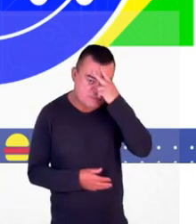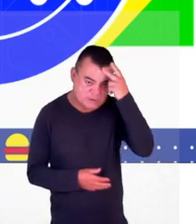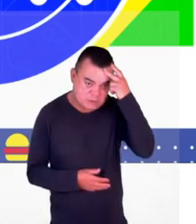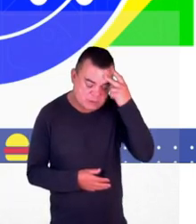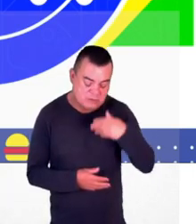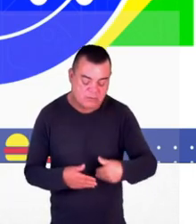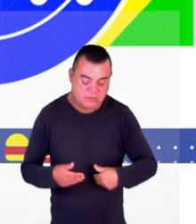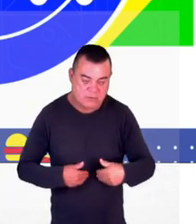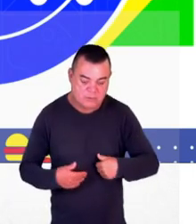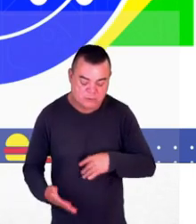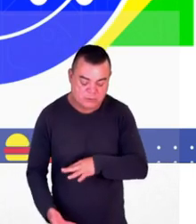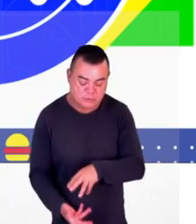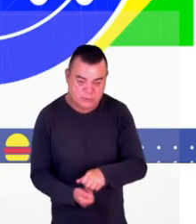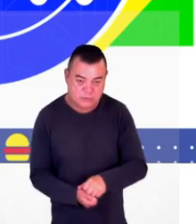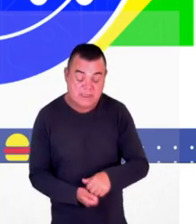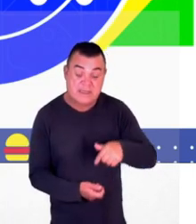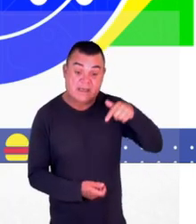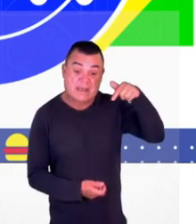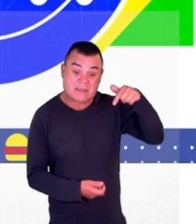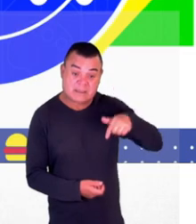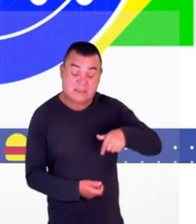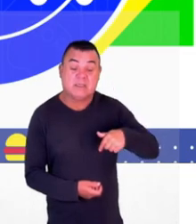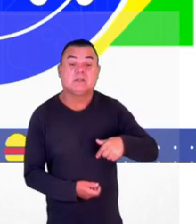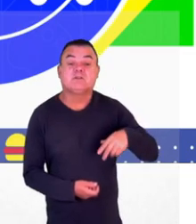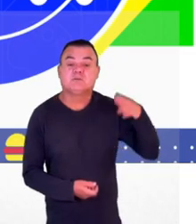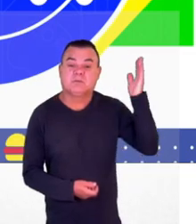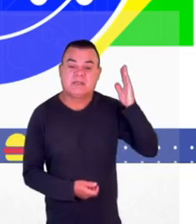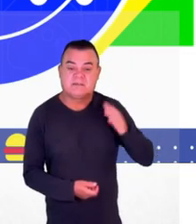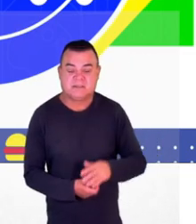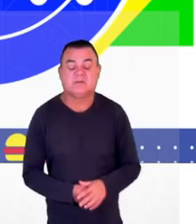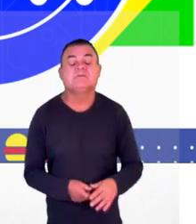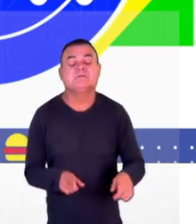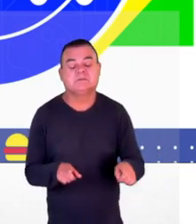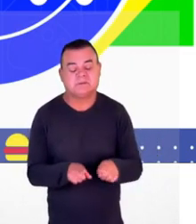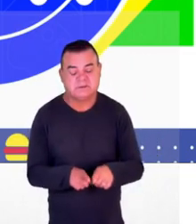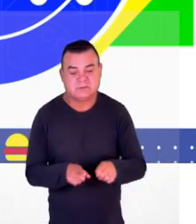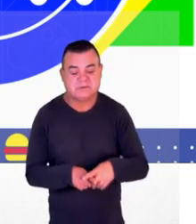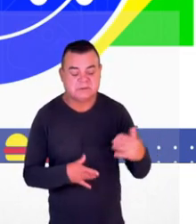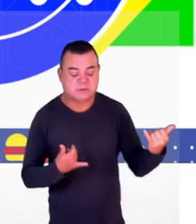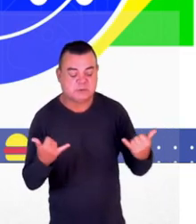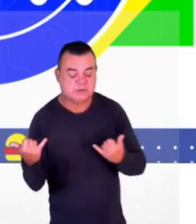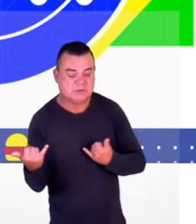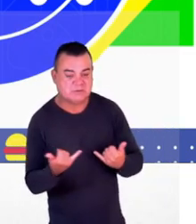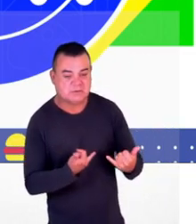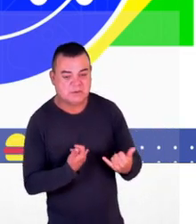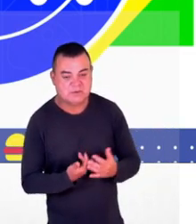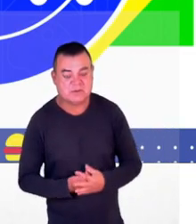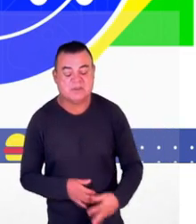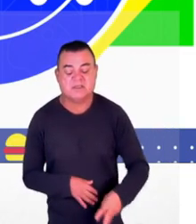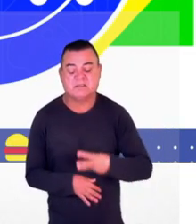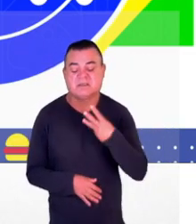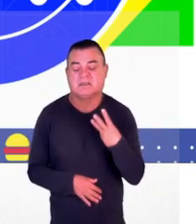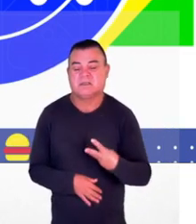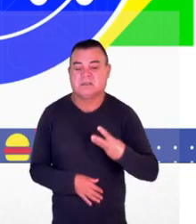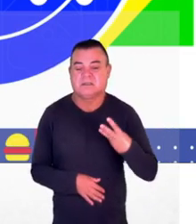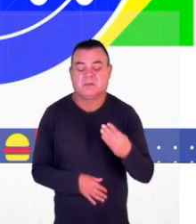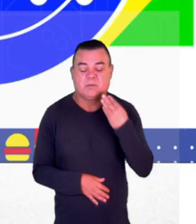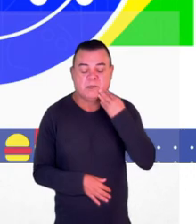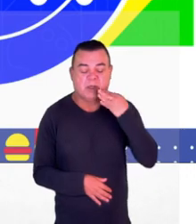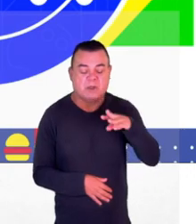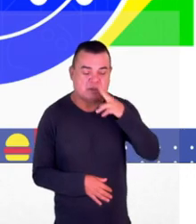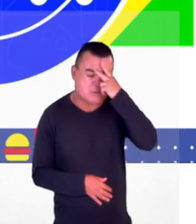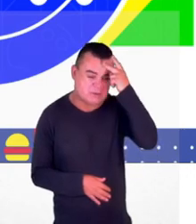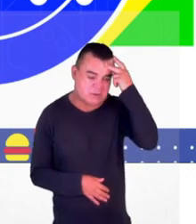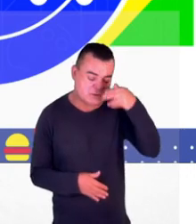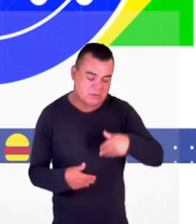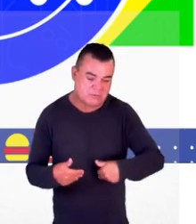aqui no nosso país especificamente eh os dados alarmantes né que todos acho que já tem conhecimento das 33 milhões de pessoas estão